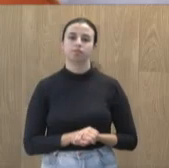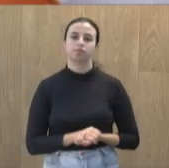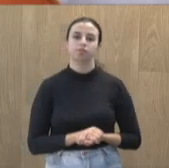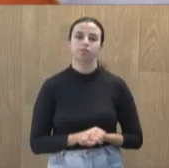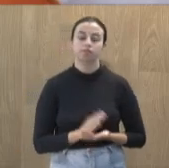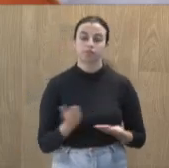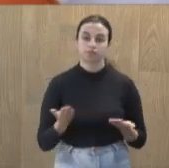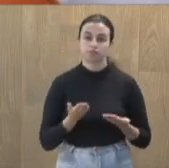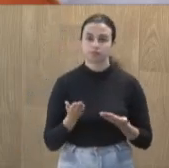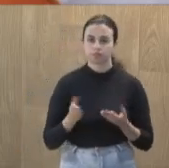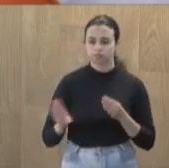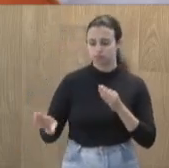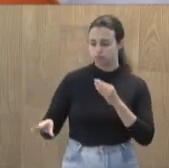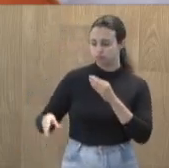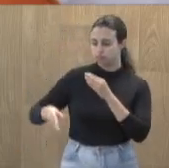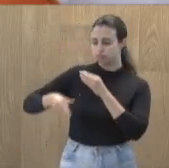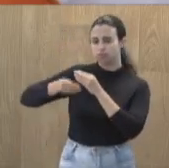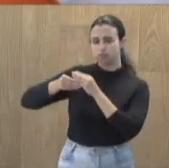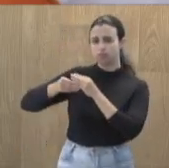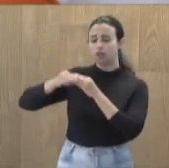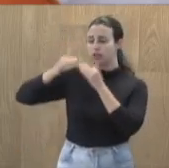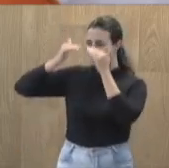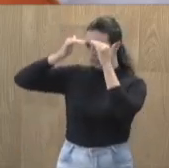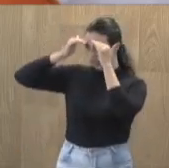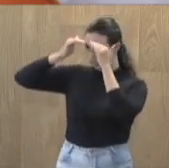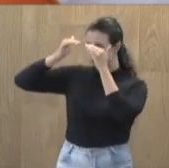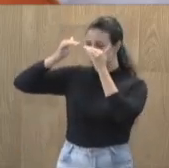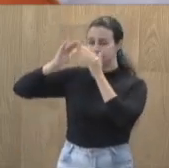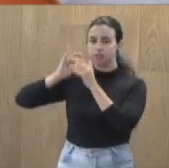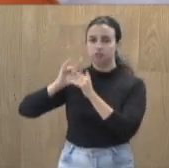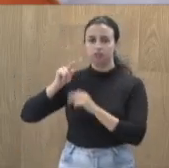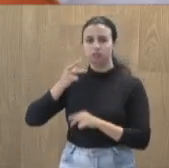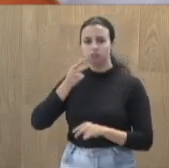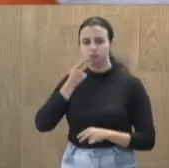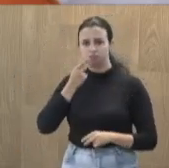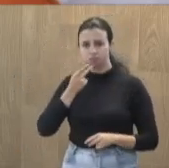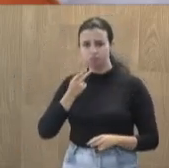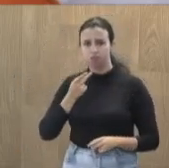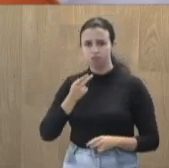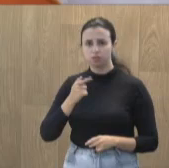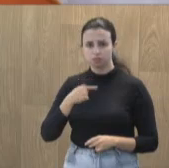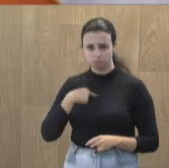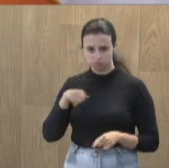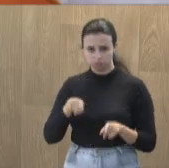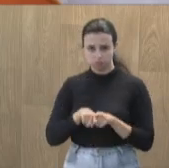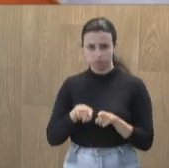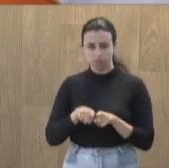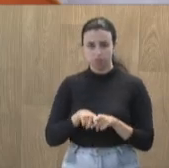acrescento mais uma palavra na sua fala. Respeito. Você falou por mim também.